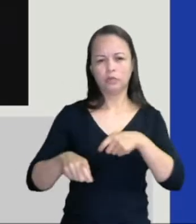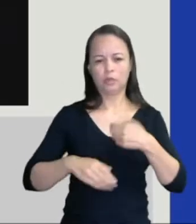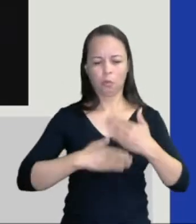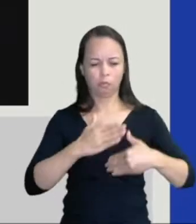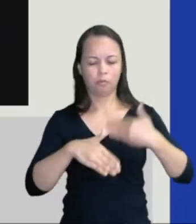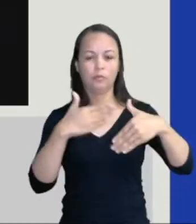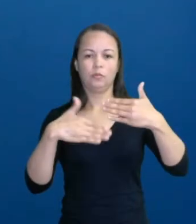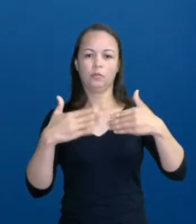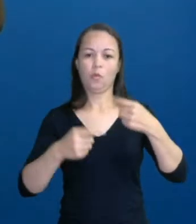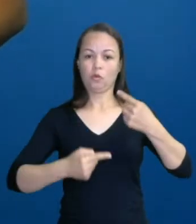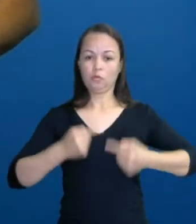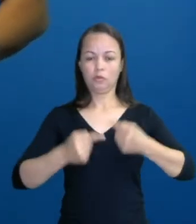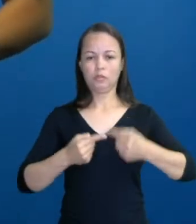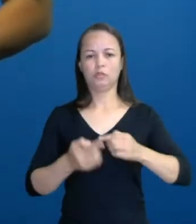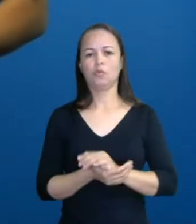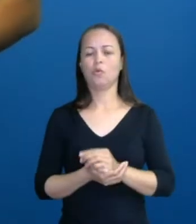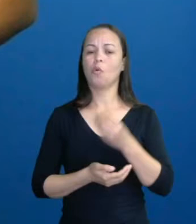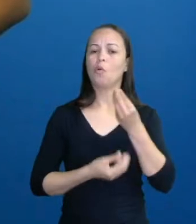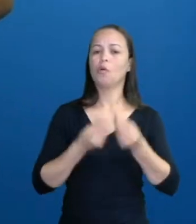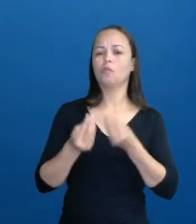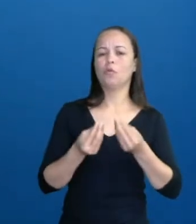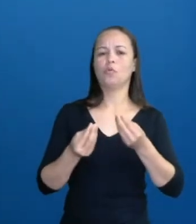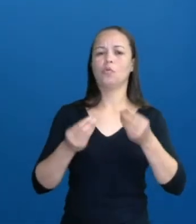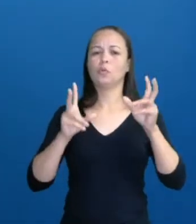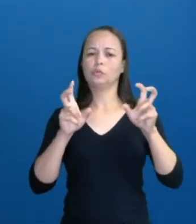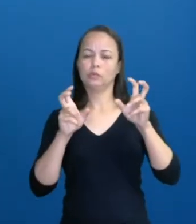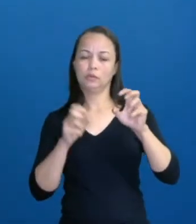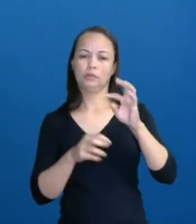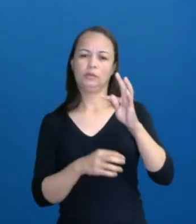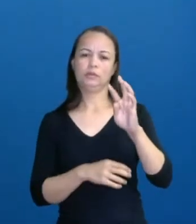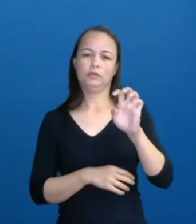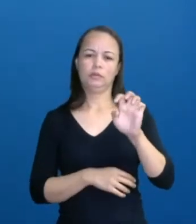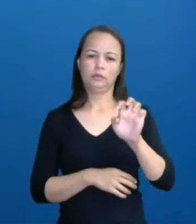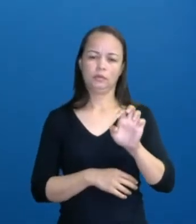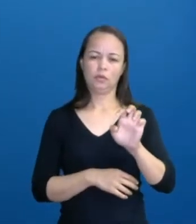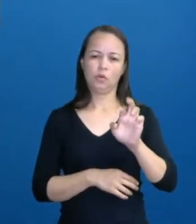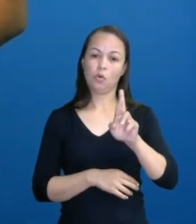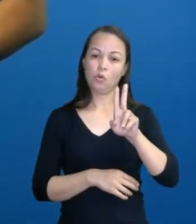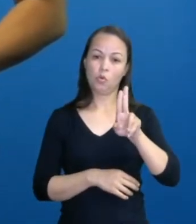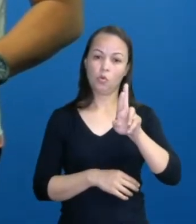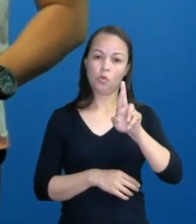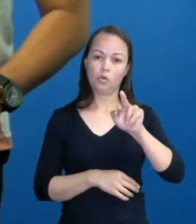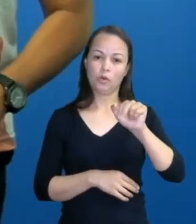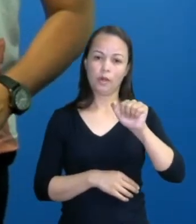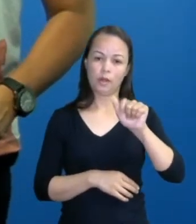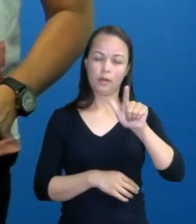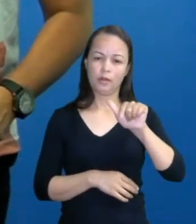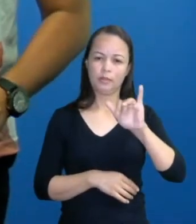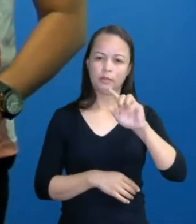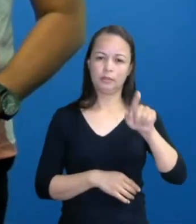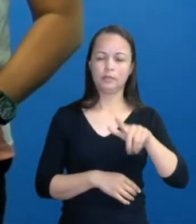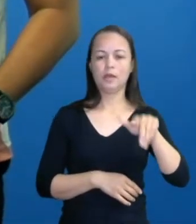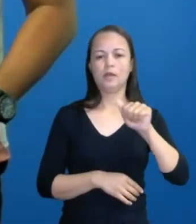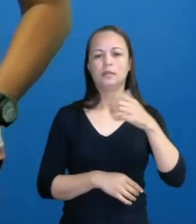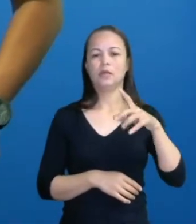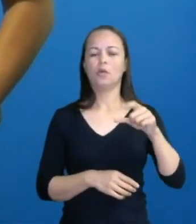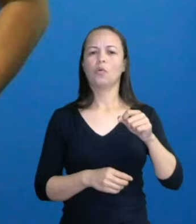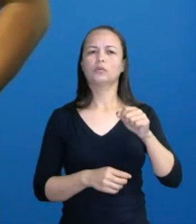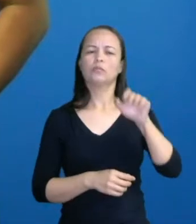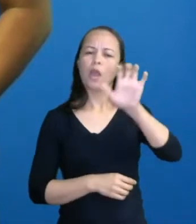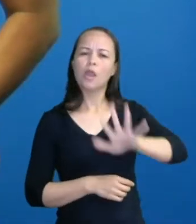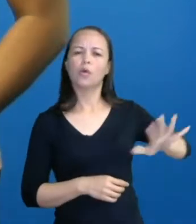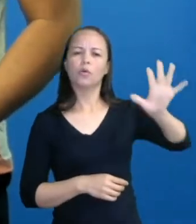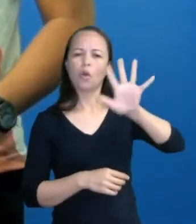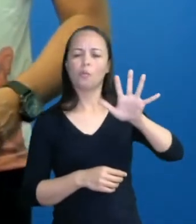seja, ruralização, como o próprio termo já sugere, é quando a Europa ela vai ficar praticamente